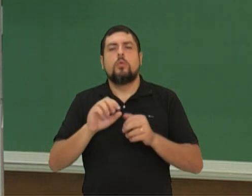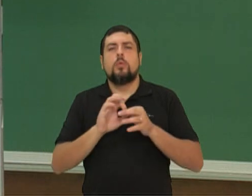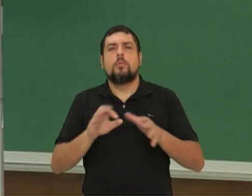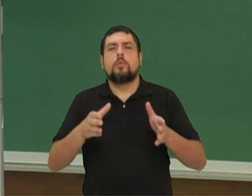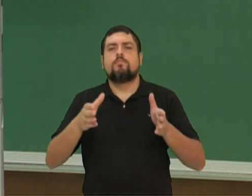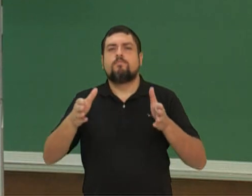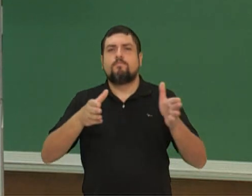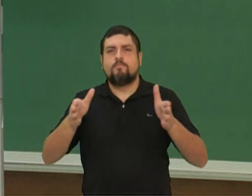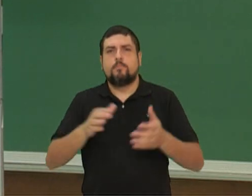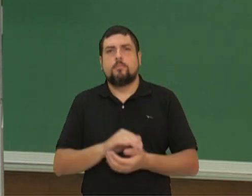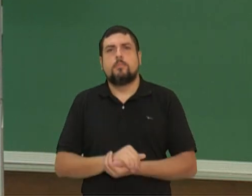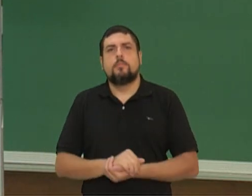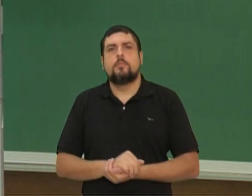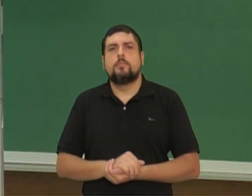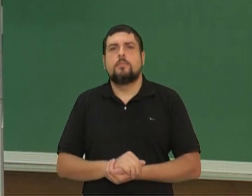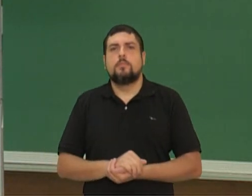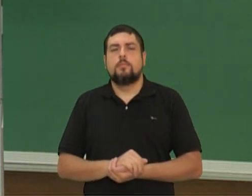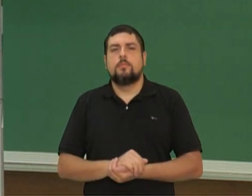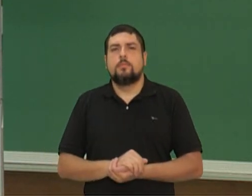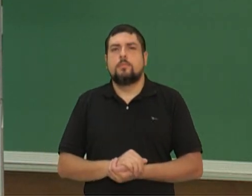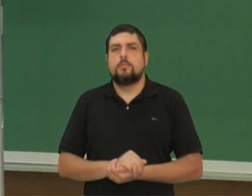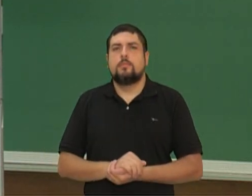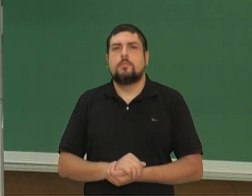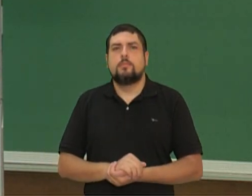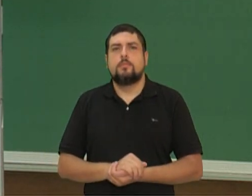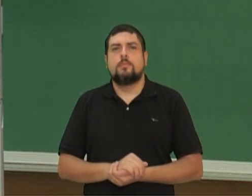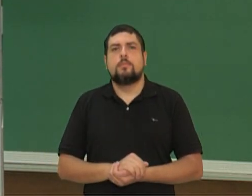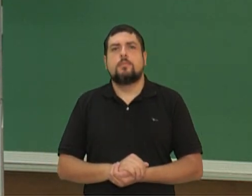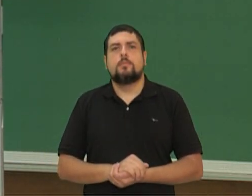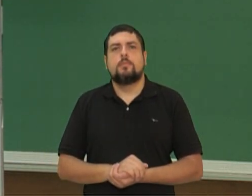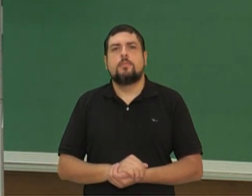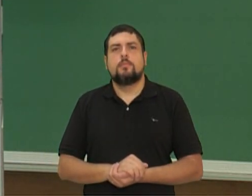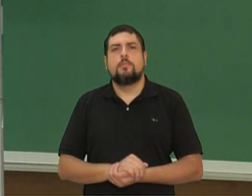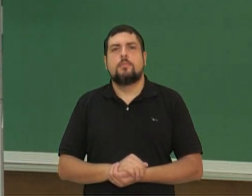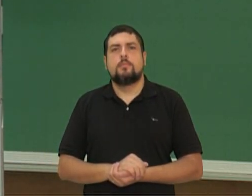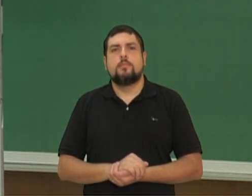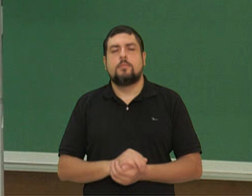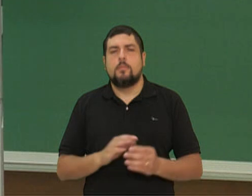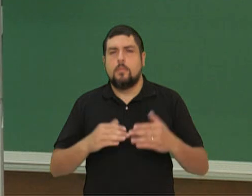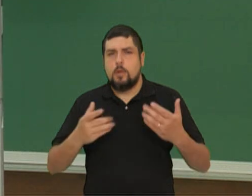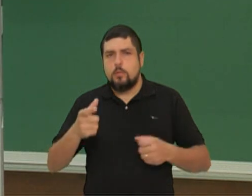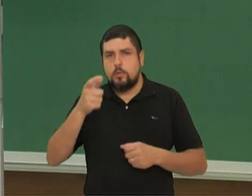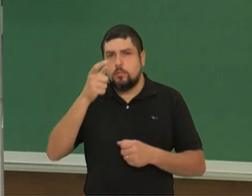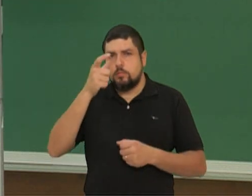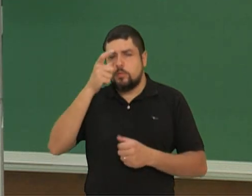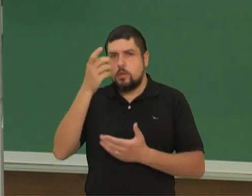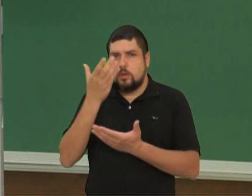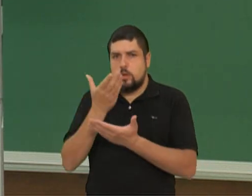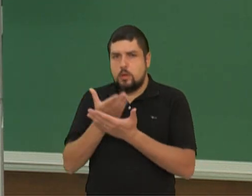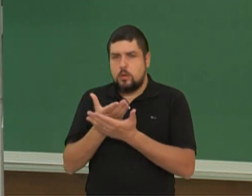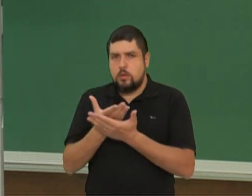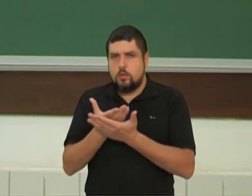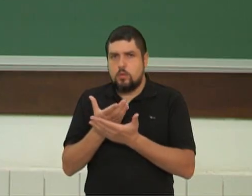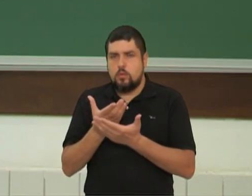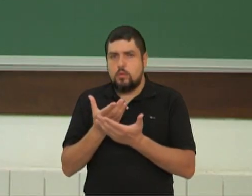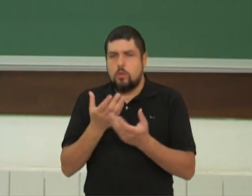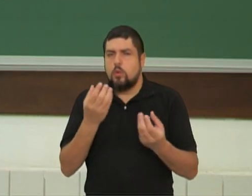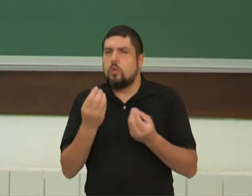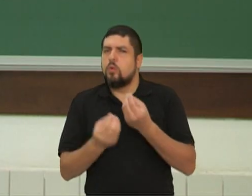Então, baixe o aplicativo e acompanhe as aulas, certo? Para acompanhar essas aulas, é sempre bom você estar aí com o seu